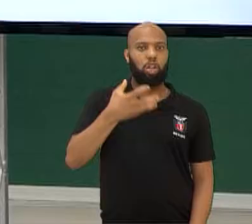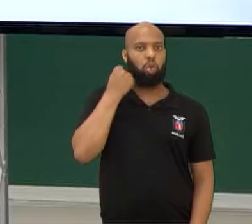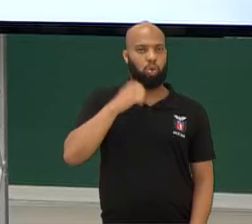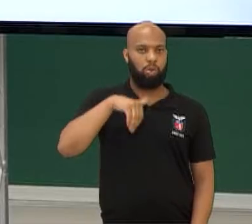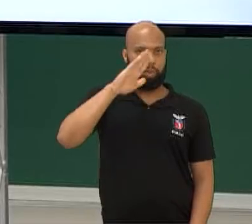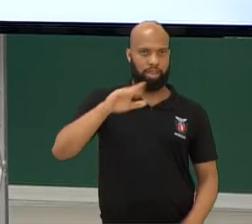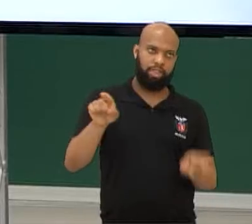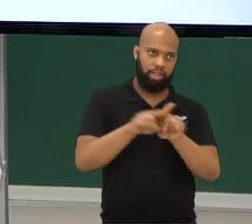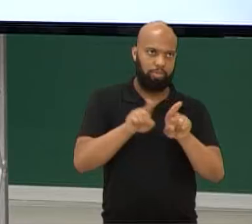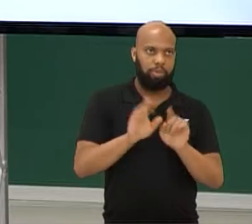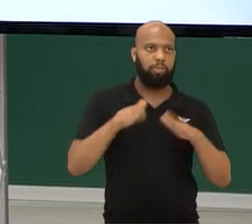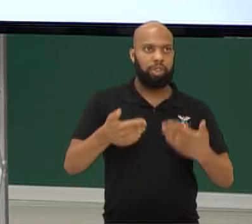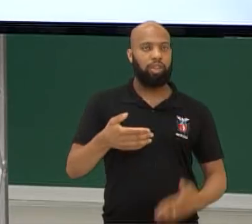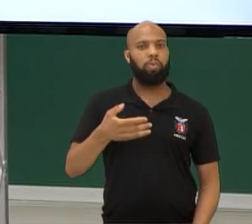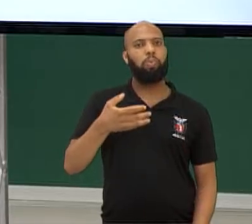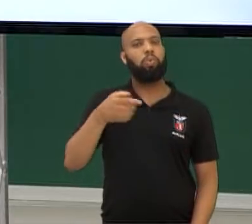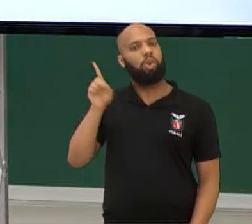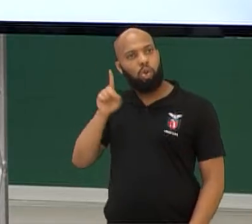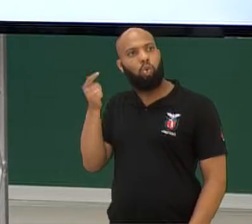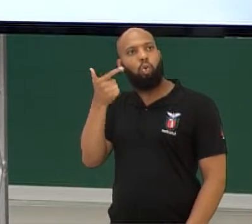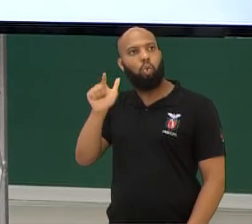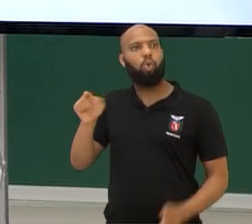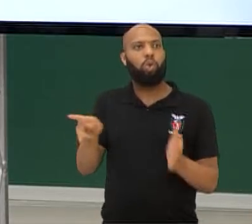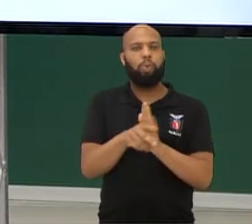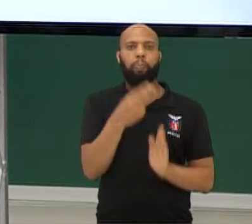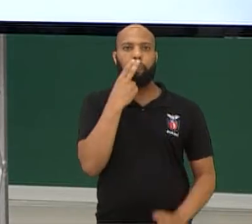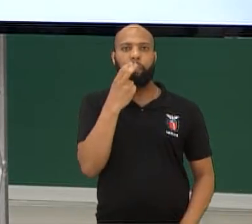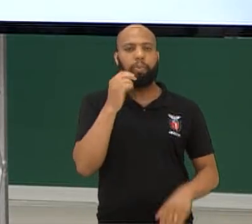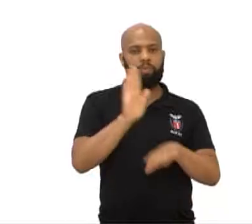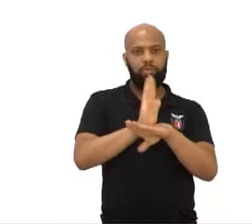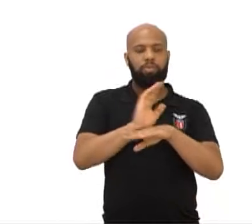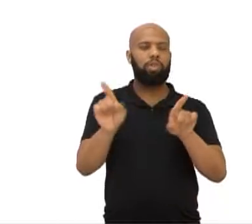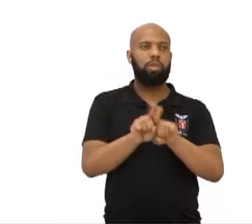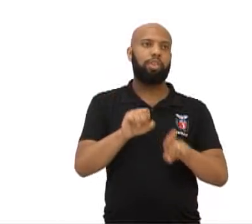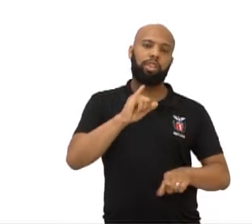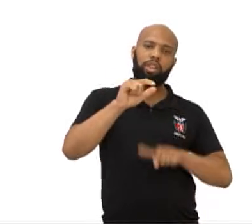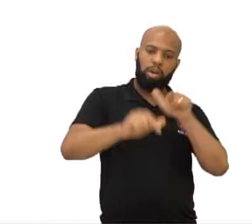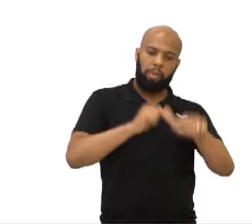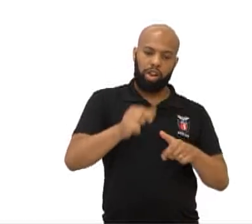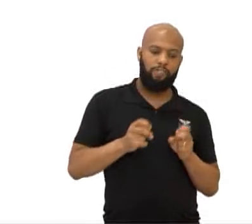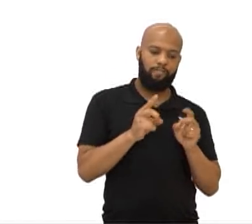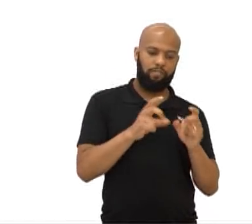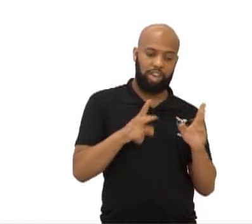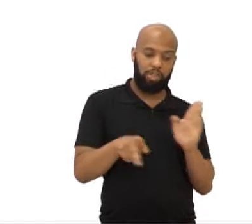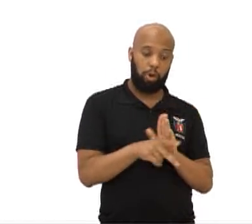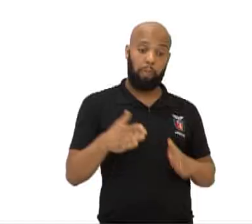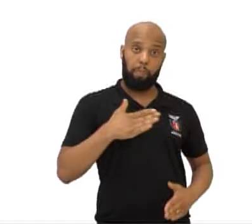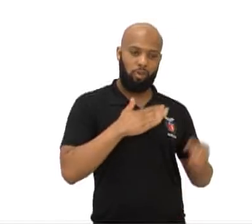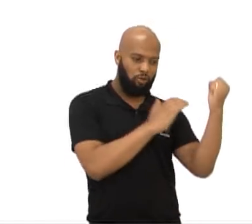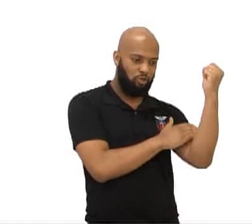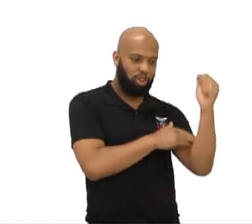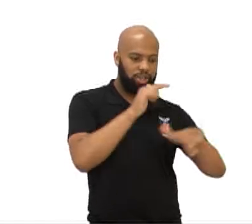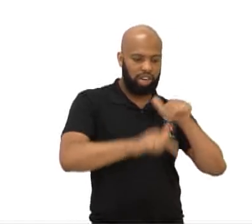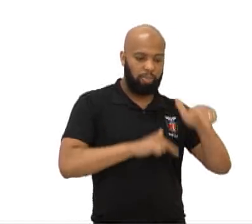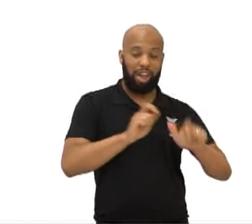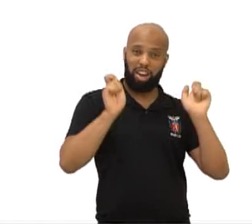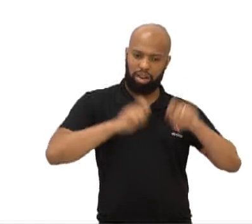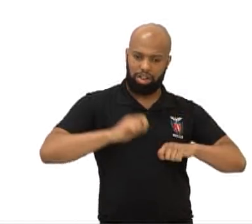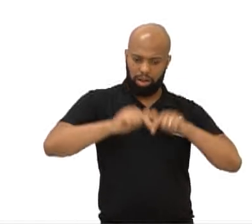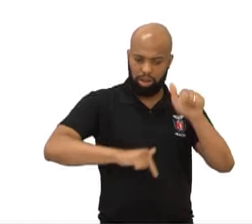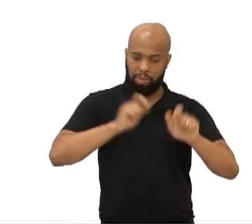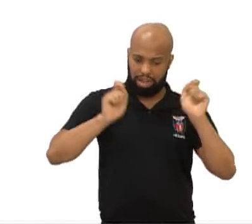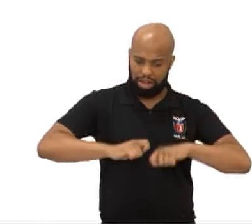mais-valia. Então, mais-valia, aqui também mais uma cena do Chaplin. Quando o trabalhador vende sua força de trabalho, a sua capacidade de trabalhar